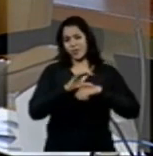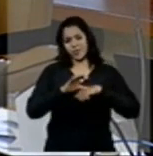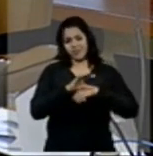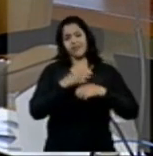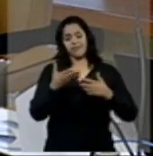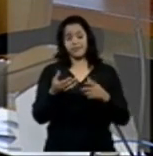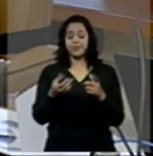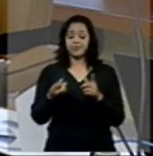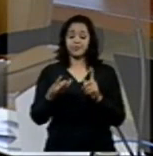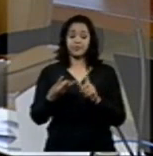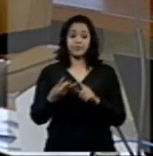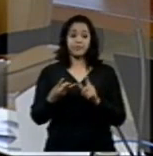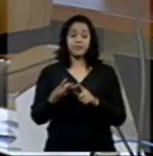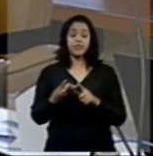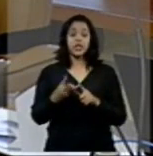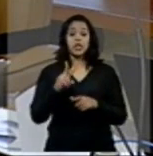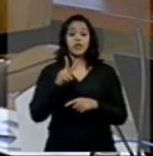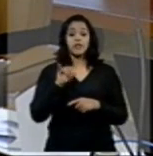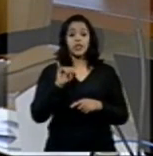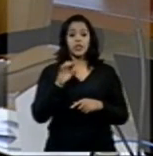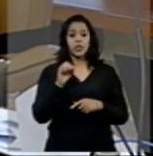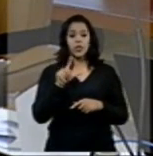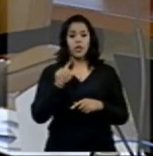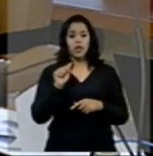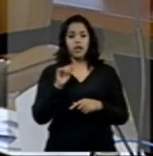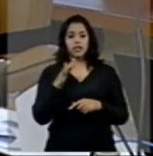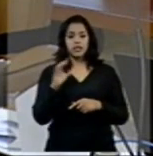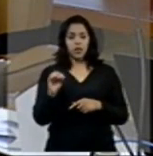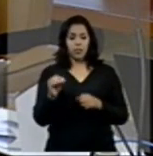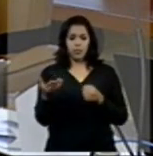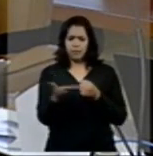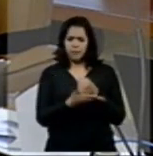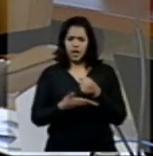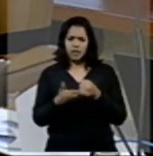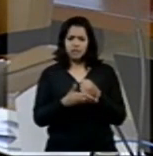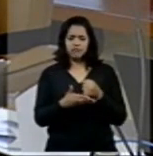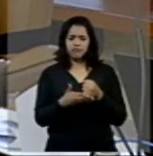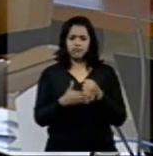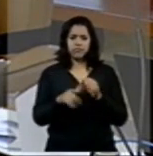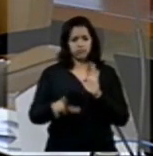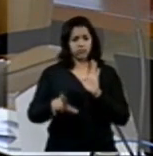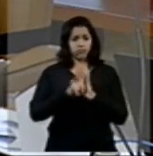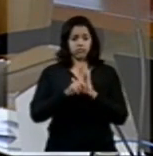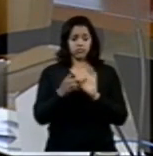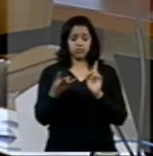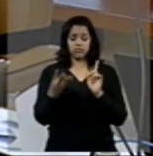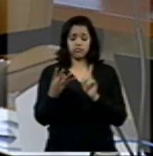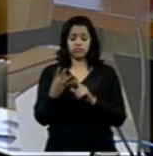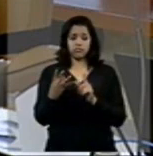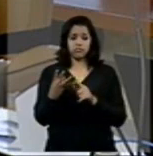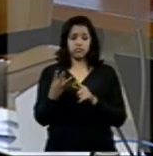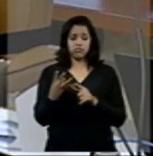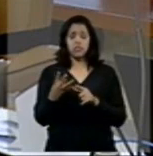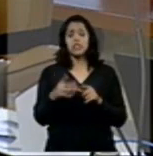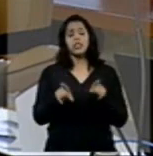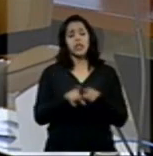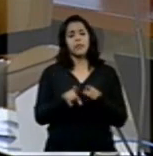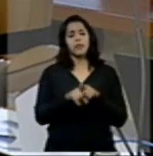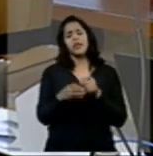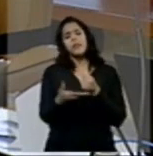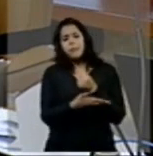constitucional, violação do preceito que deriva do princípio da legalidade e violação do preceito que deriva